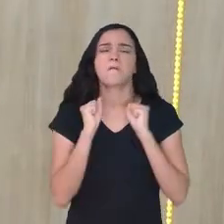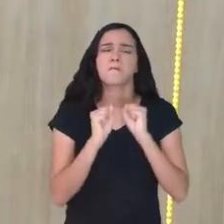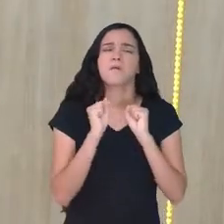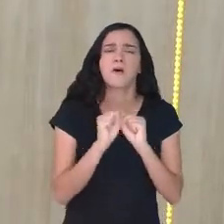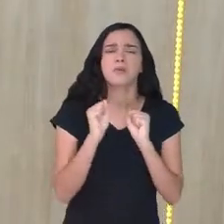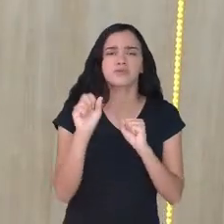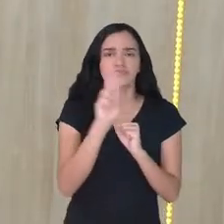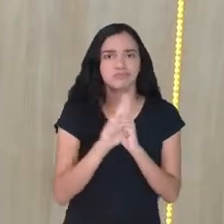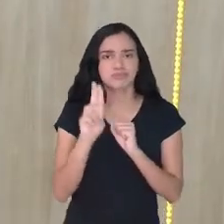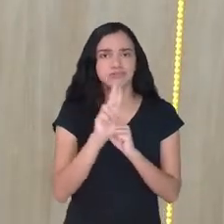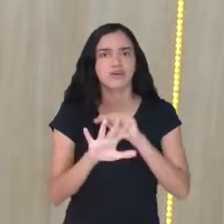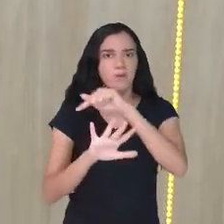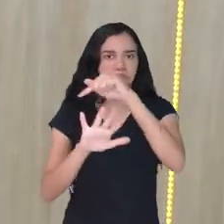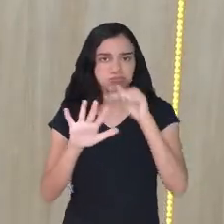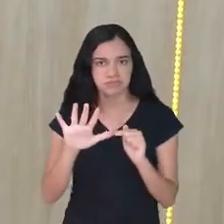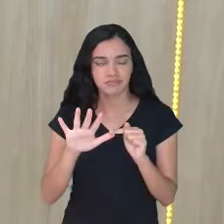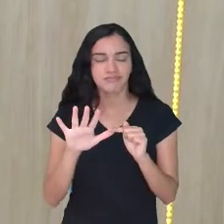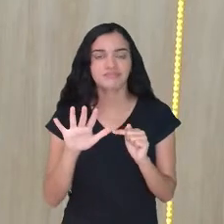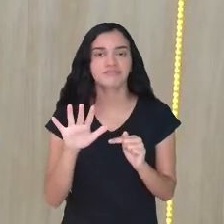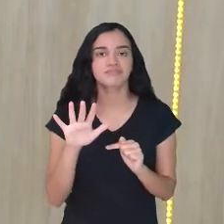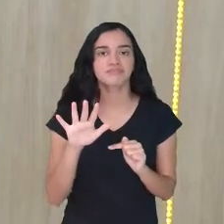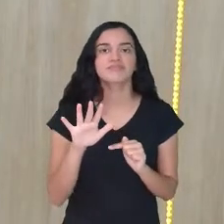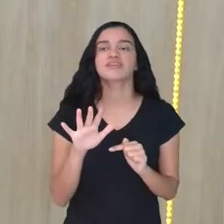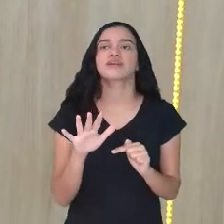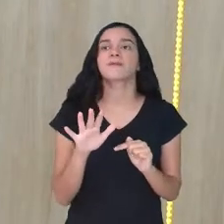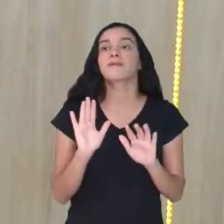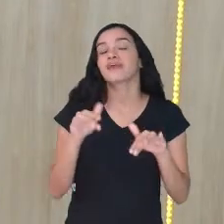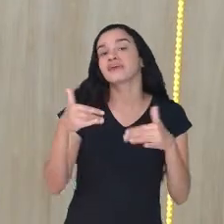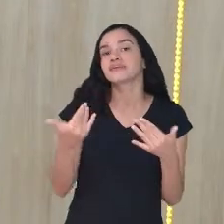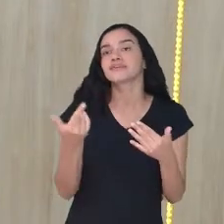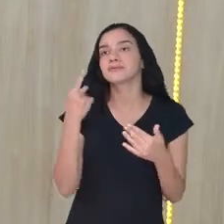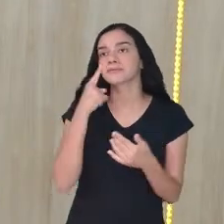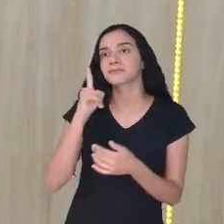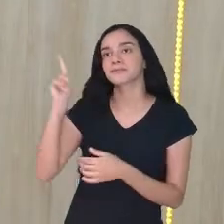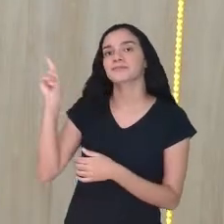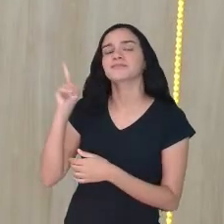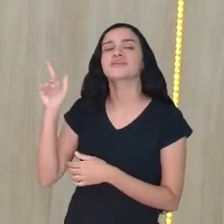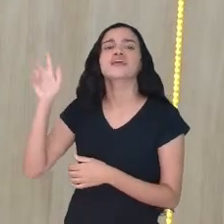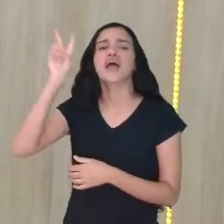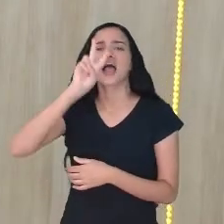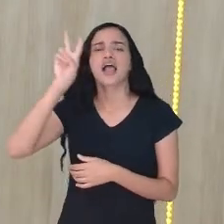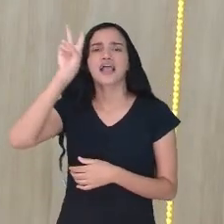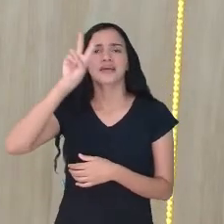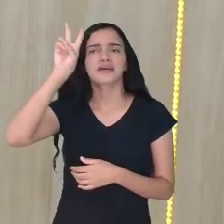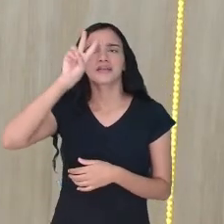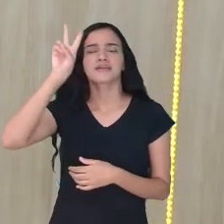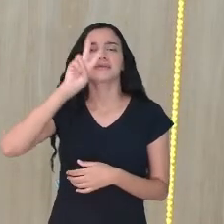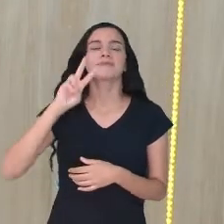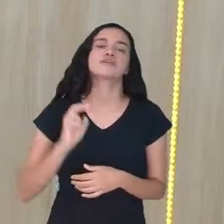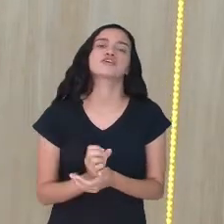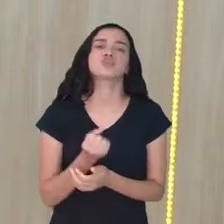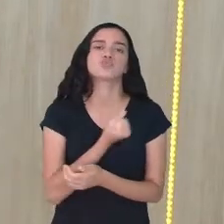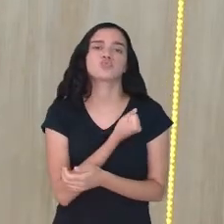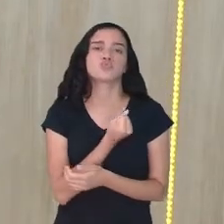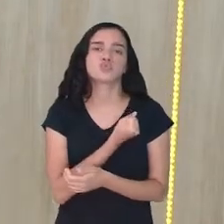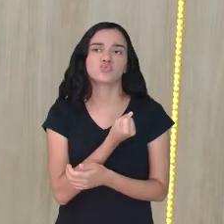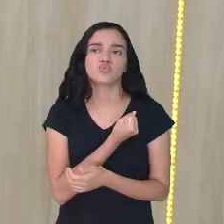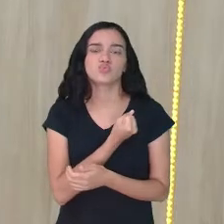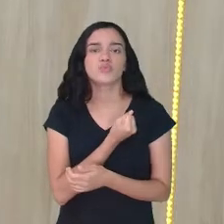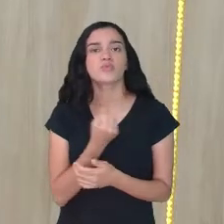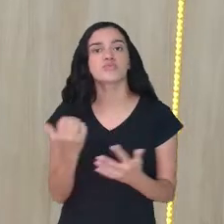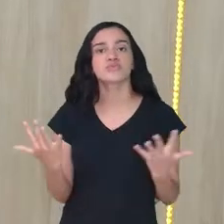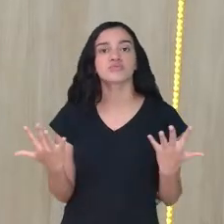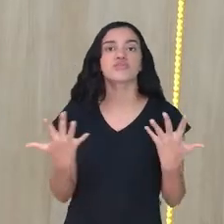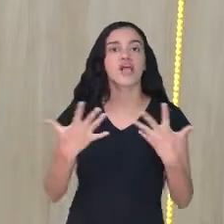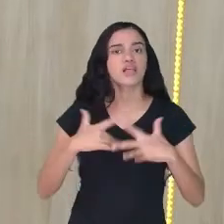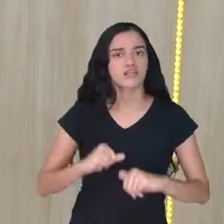os dedos. Então, aqui, relembrando os números naturais, vai de